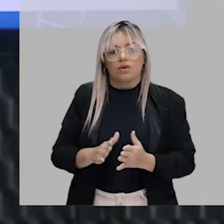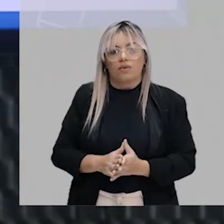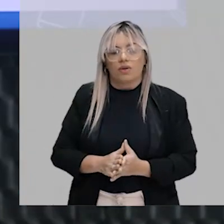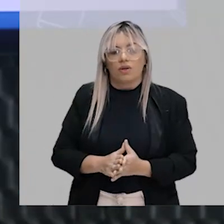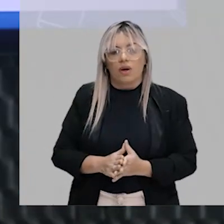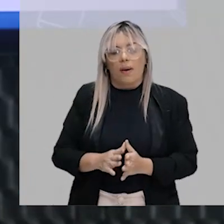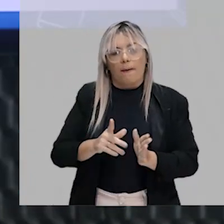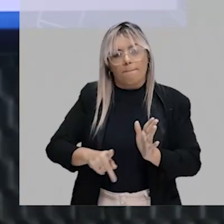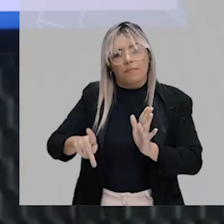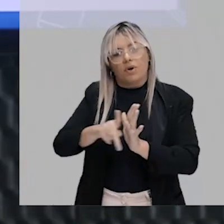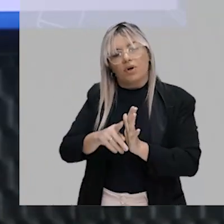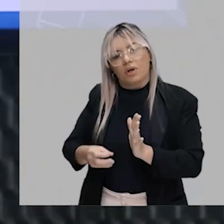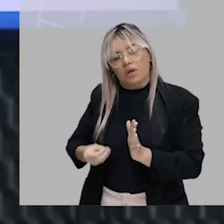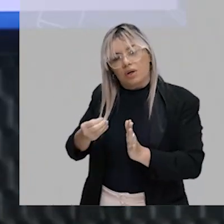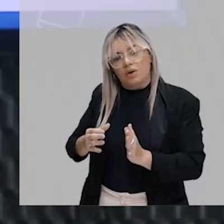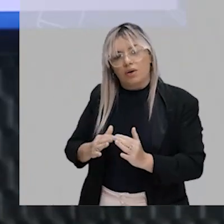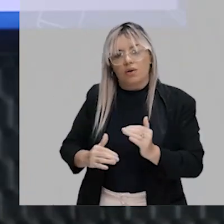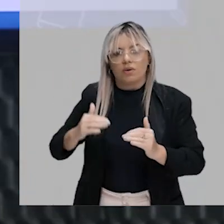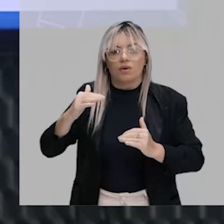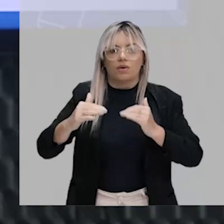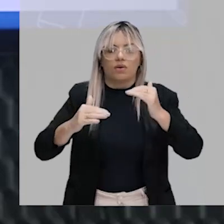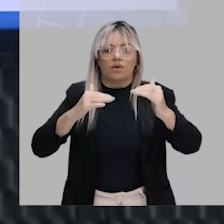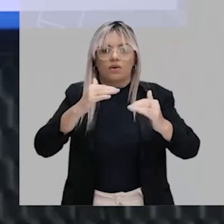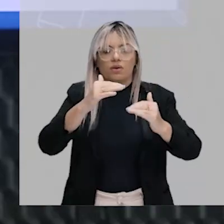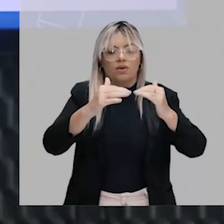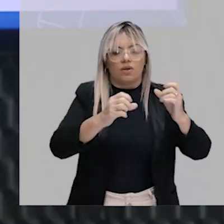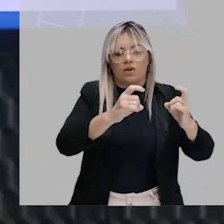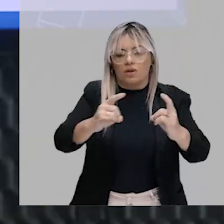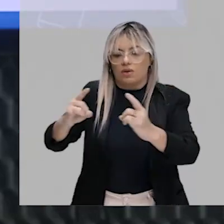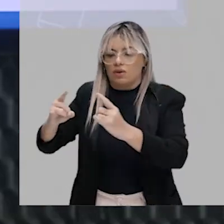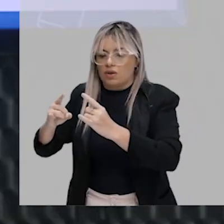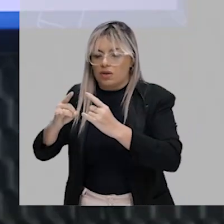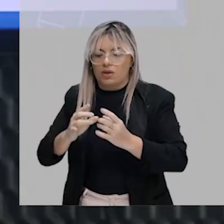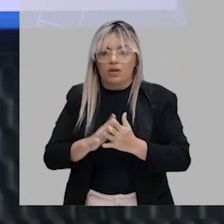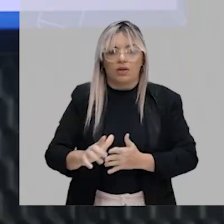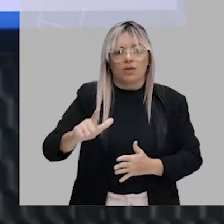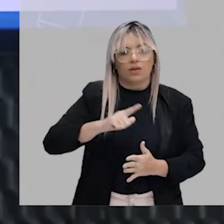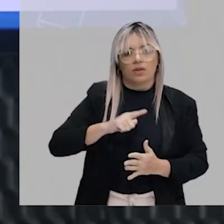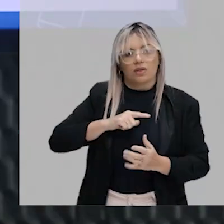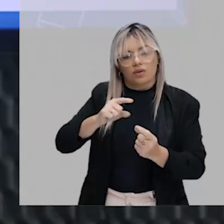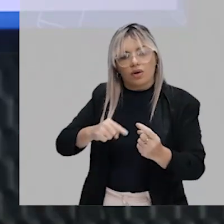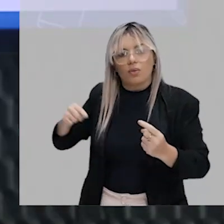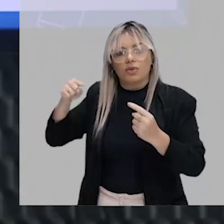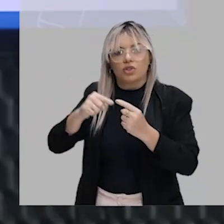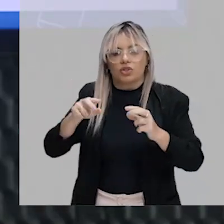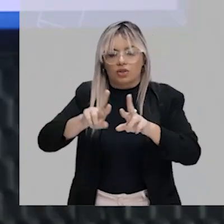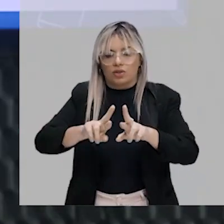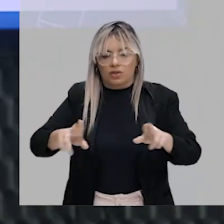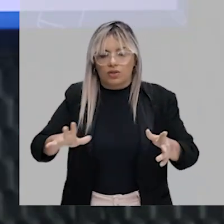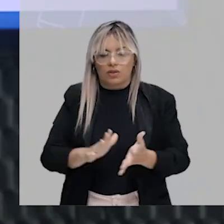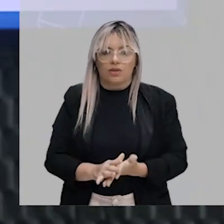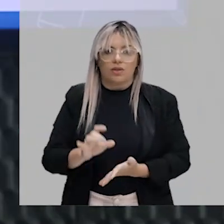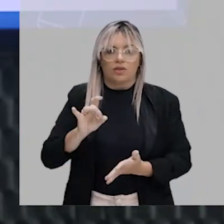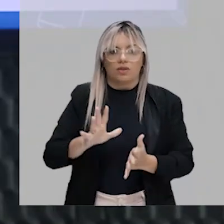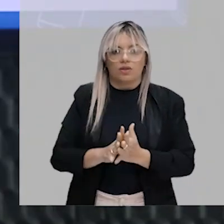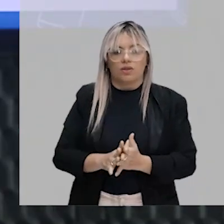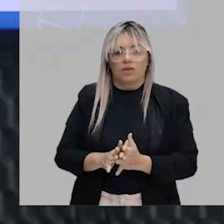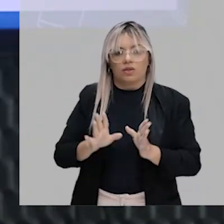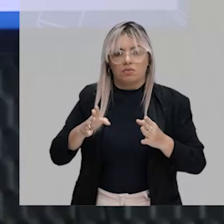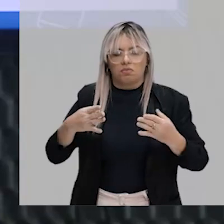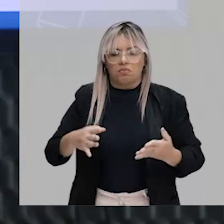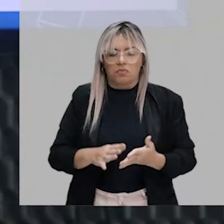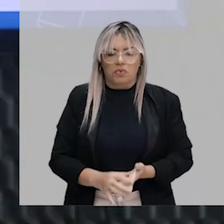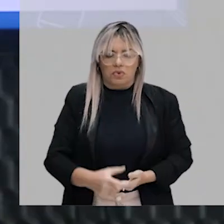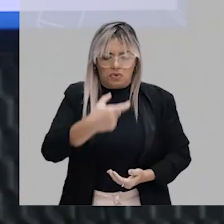organismo vivo, onde cada órgão cumpre ali uma tarefa ou função diferente. É só você prestar atenção em